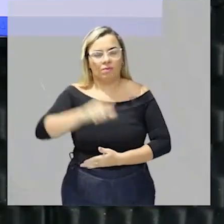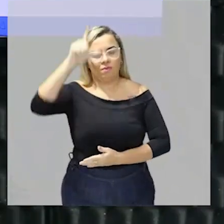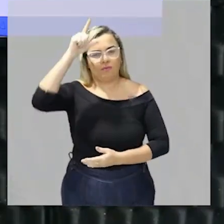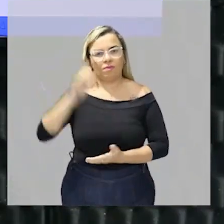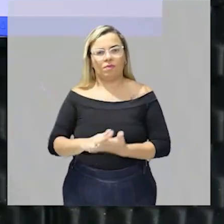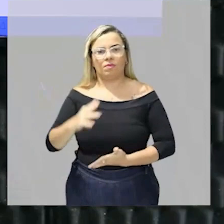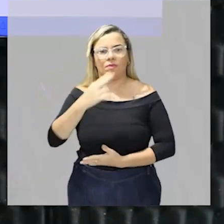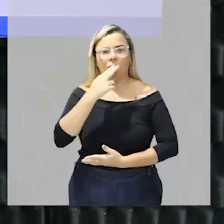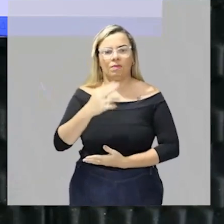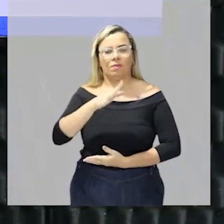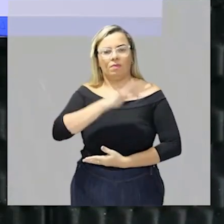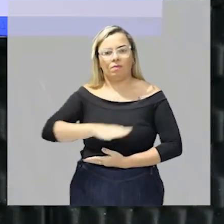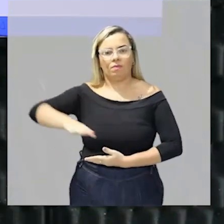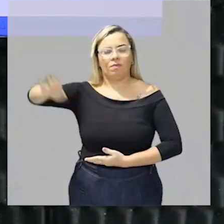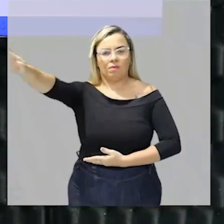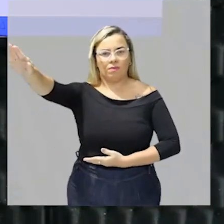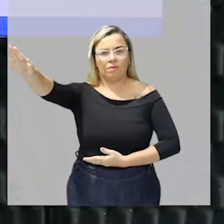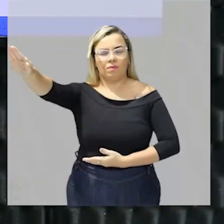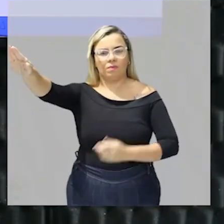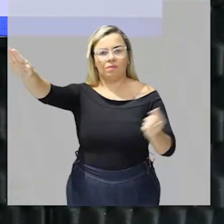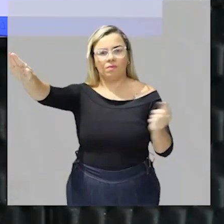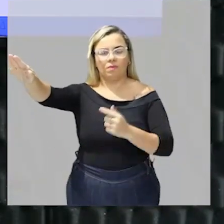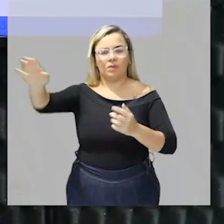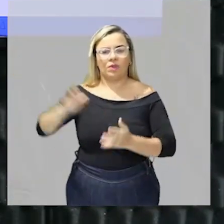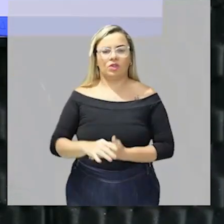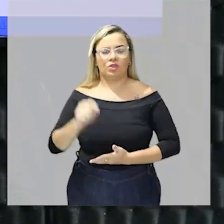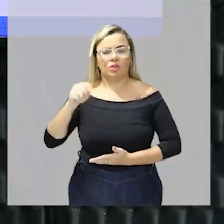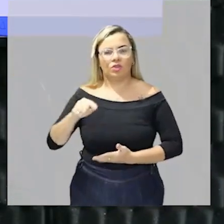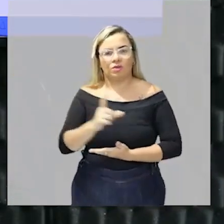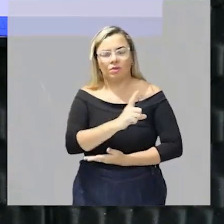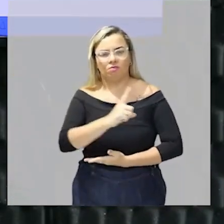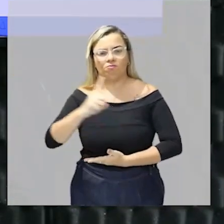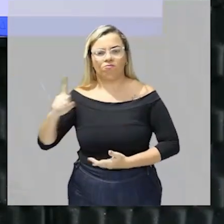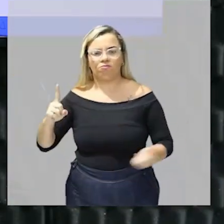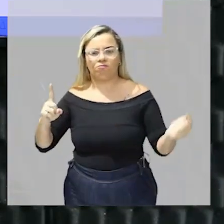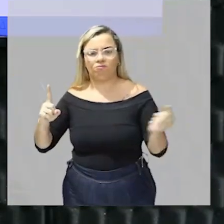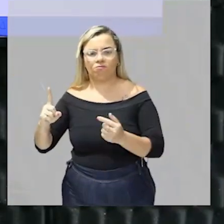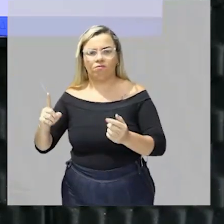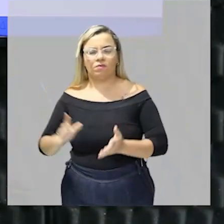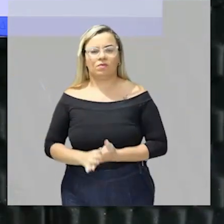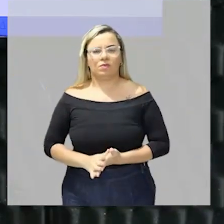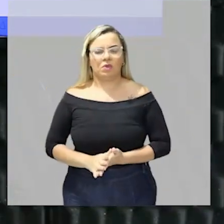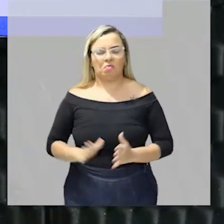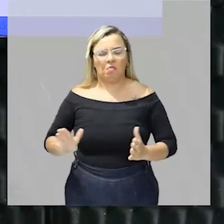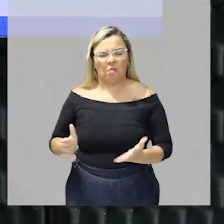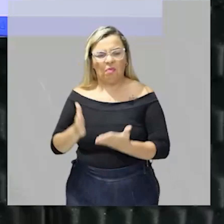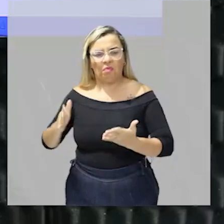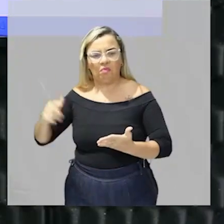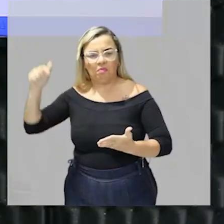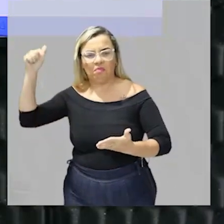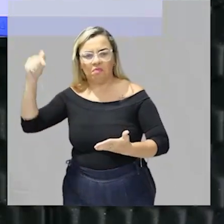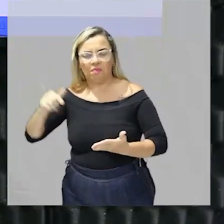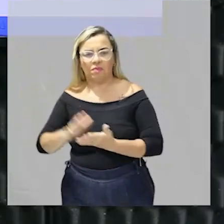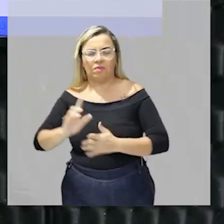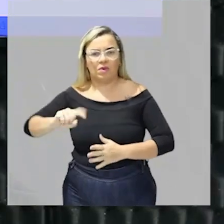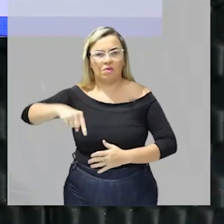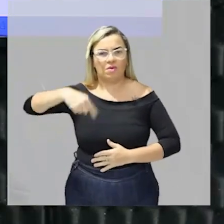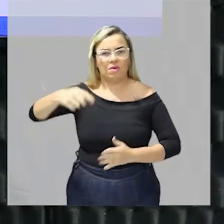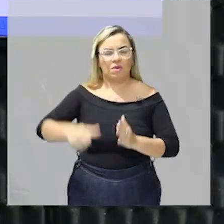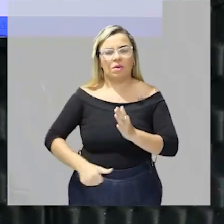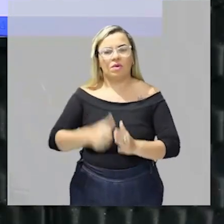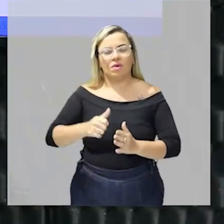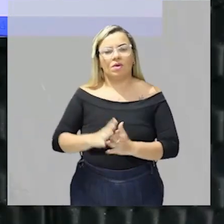regimes totalitários de extrema-direita, tem a ver com motivações do período pós-Primeira